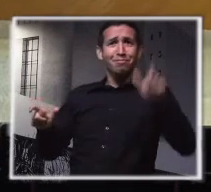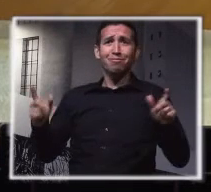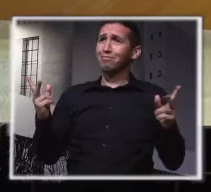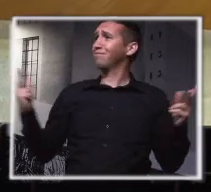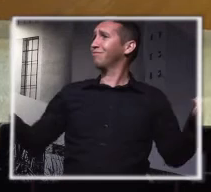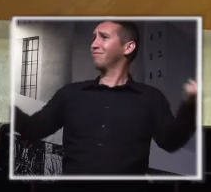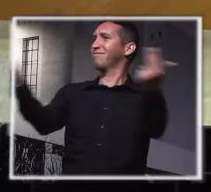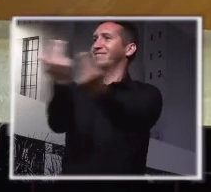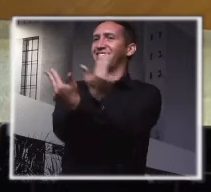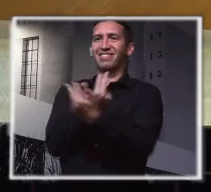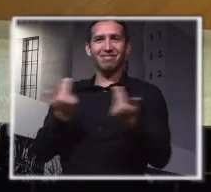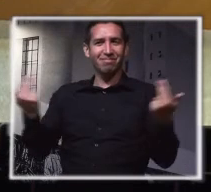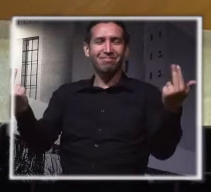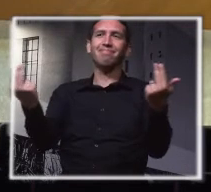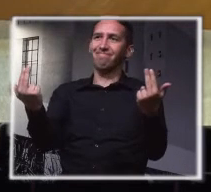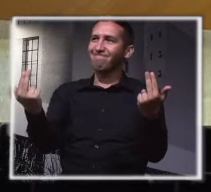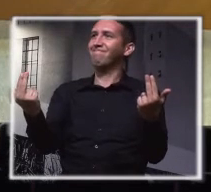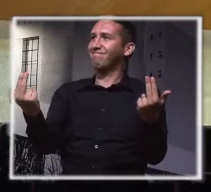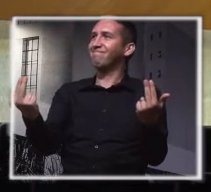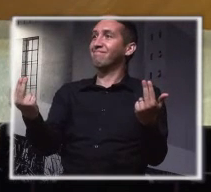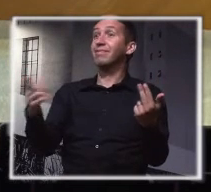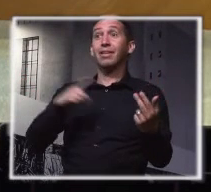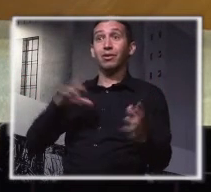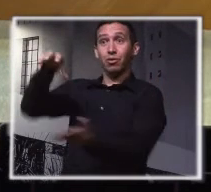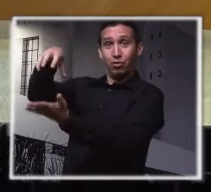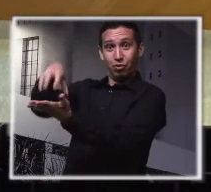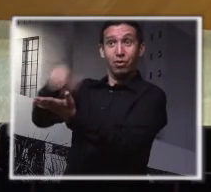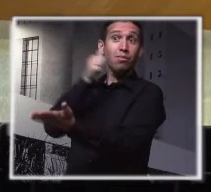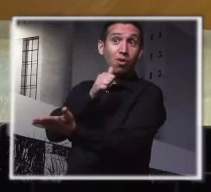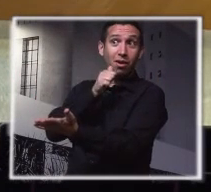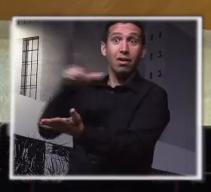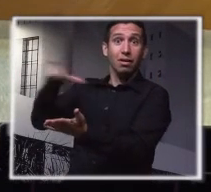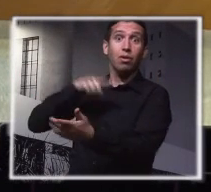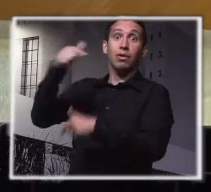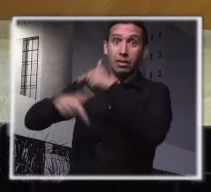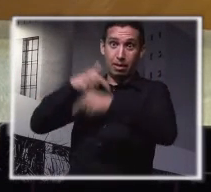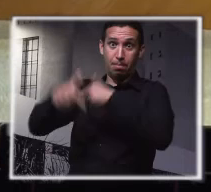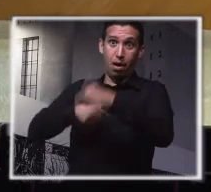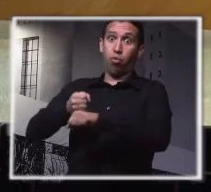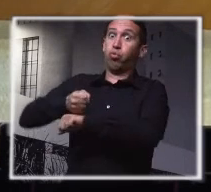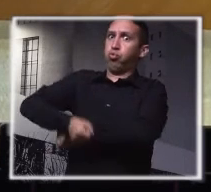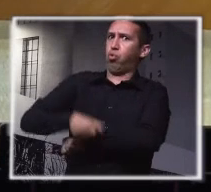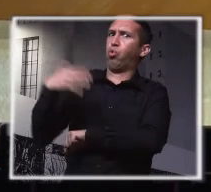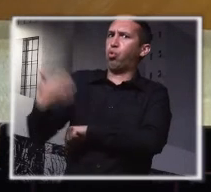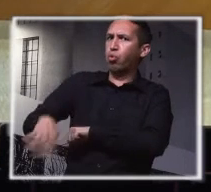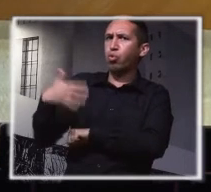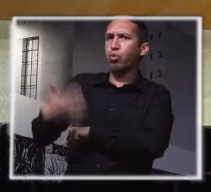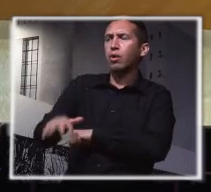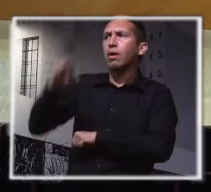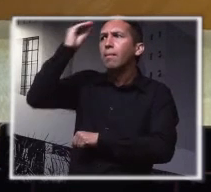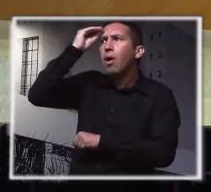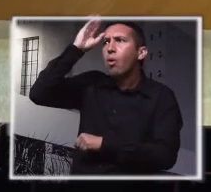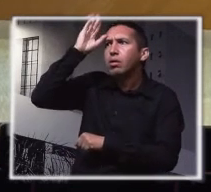nós conseguimos. O Núcleo Judiciário da Mulher tem um trabalho imenso para levar o